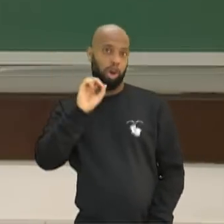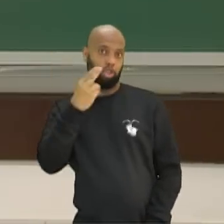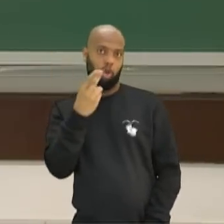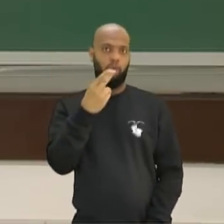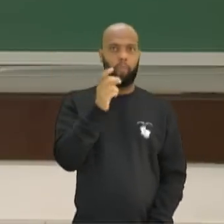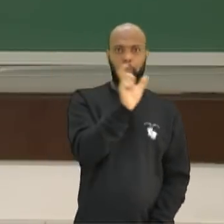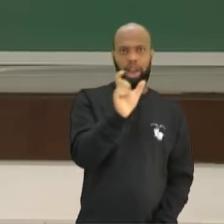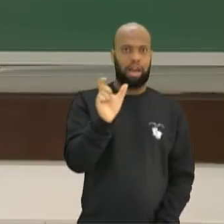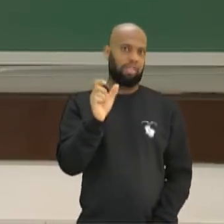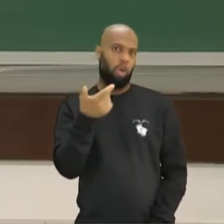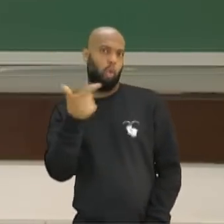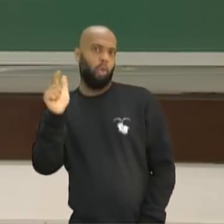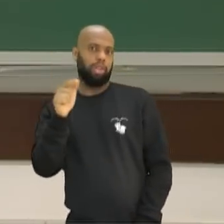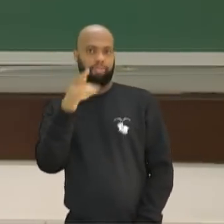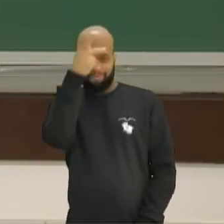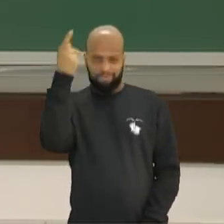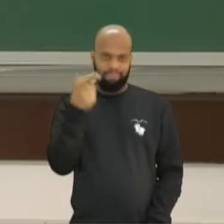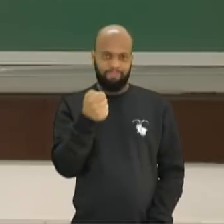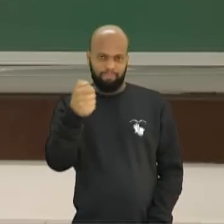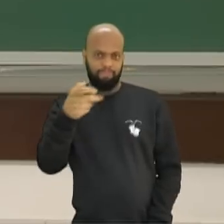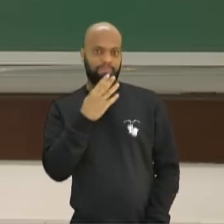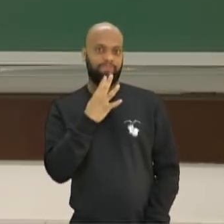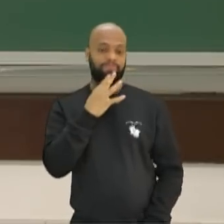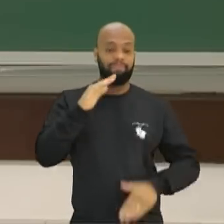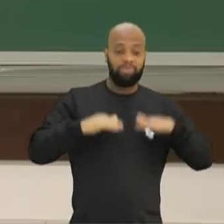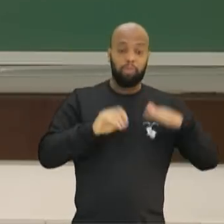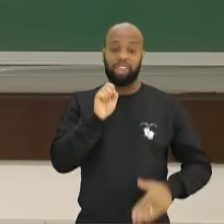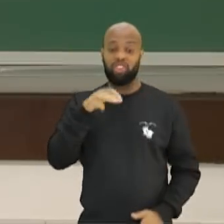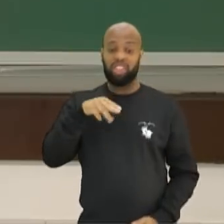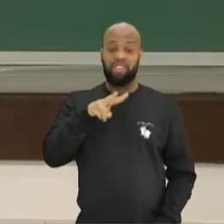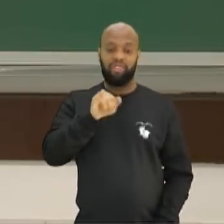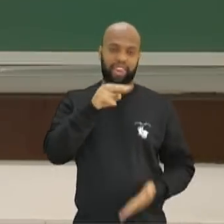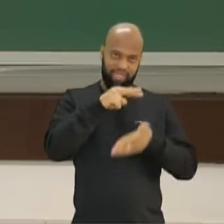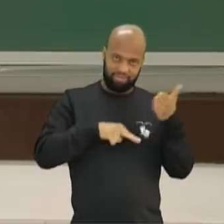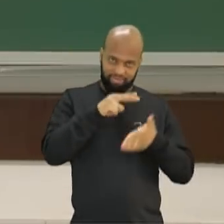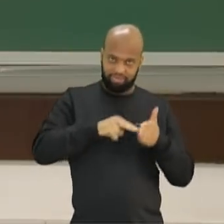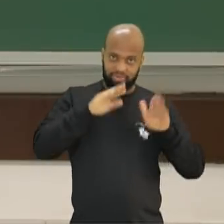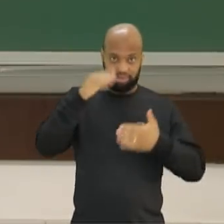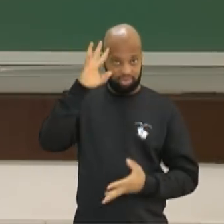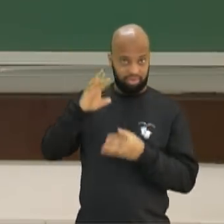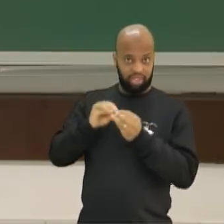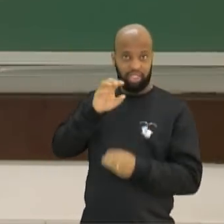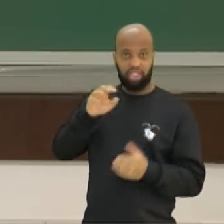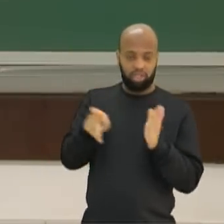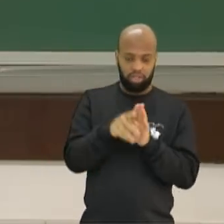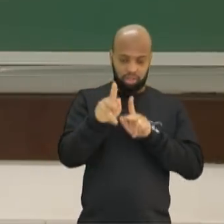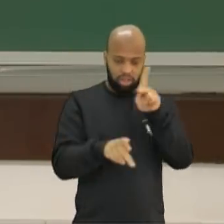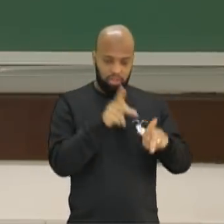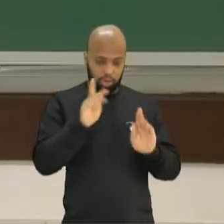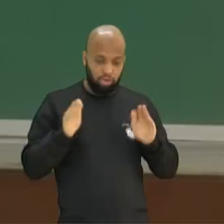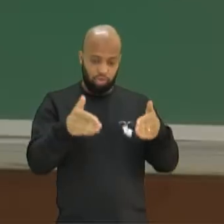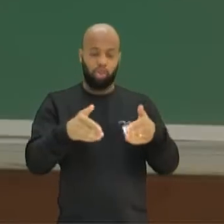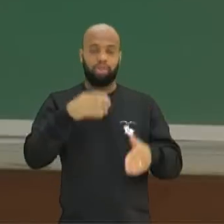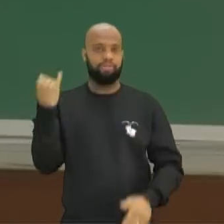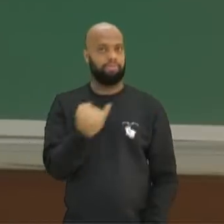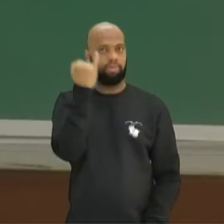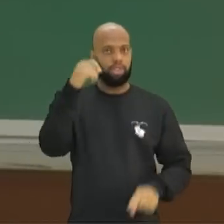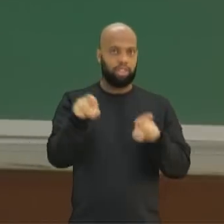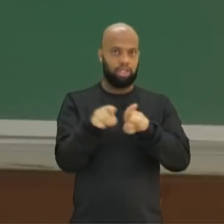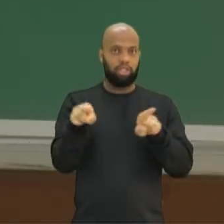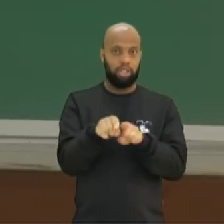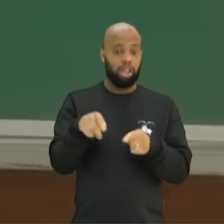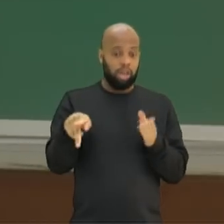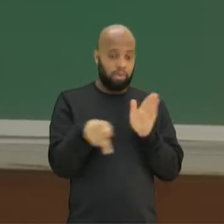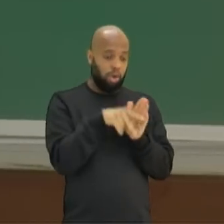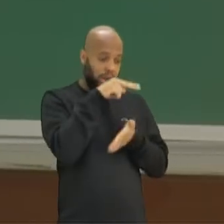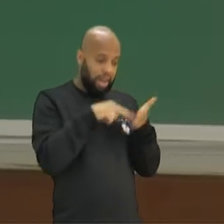menos conhecidas, tudo dependendo do meu público. Por isso que entender essa questão do público-alvo é muito importante, tanto na